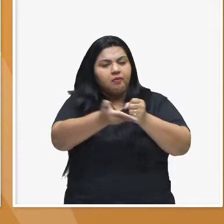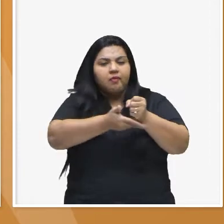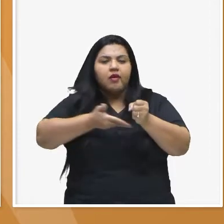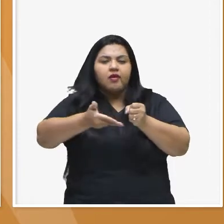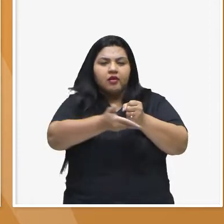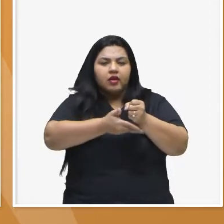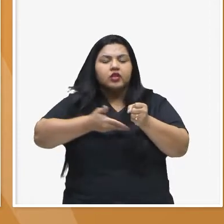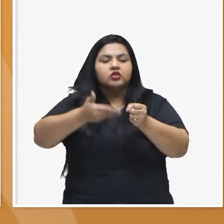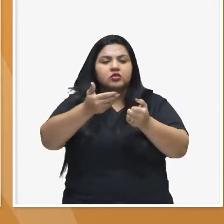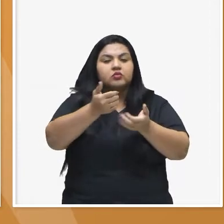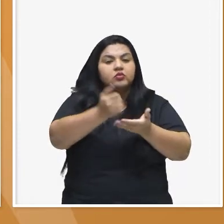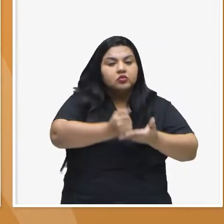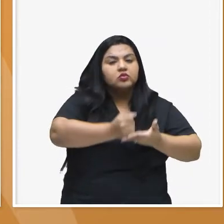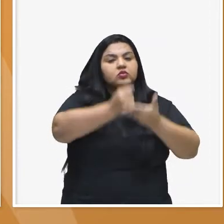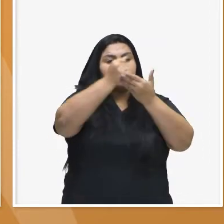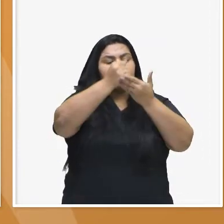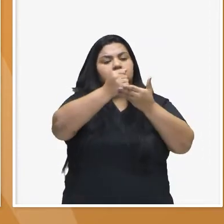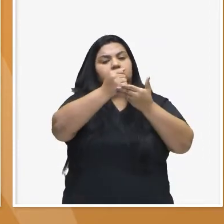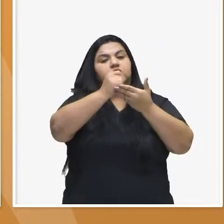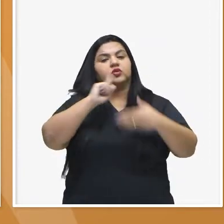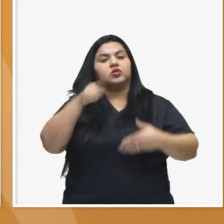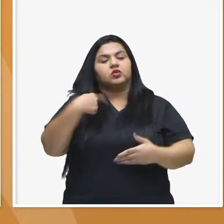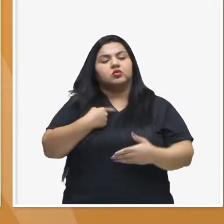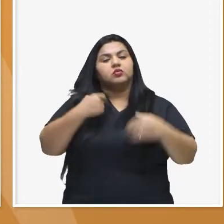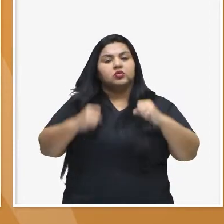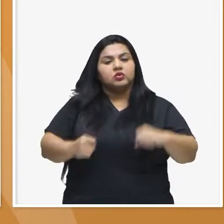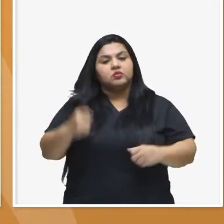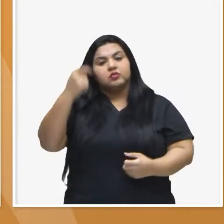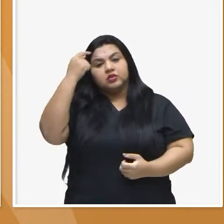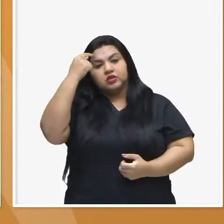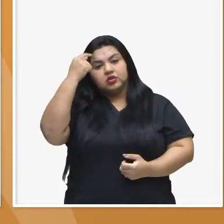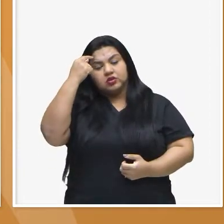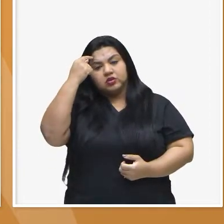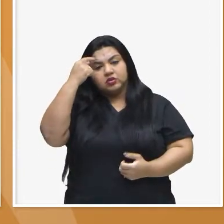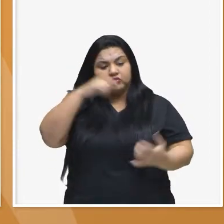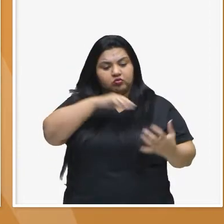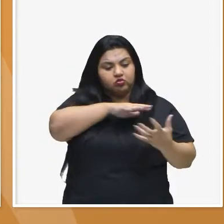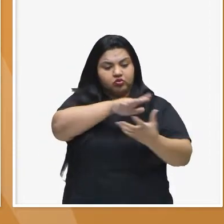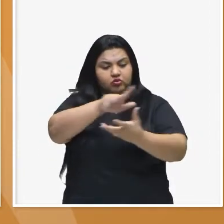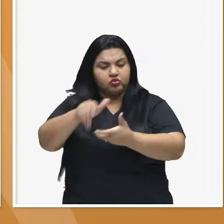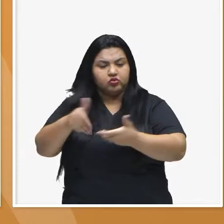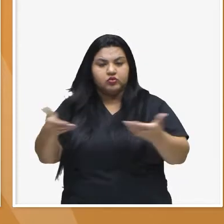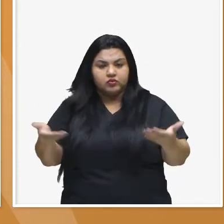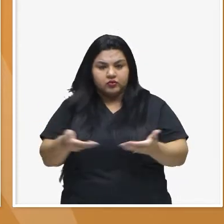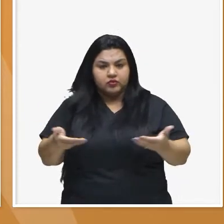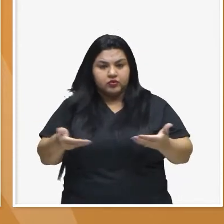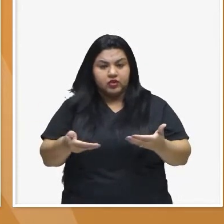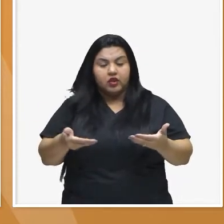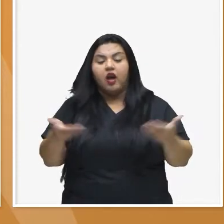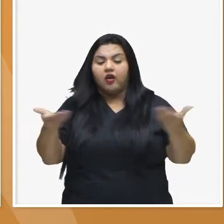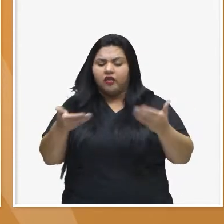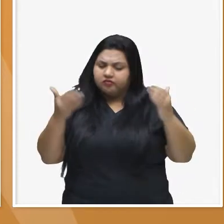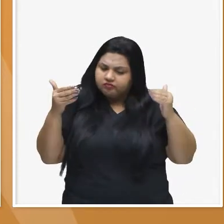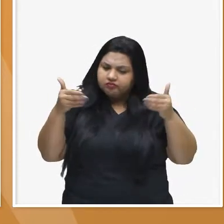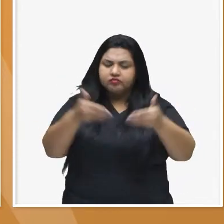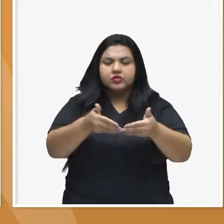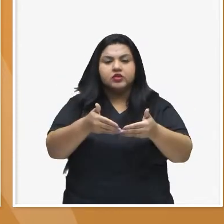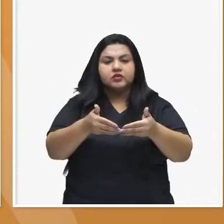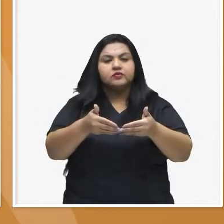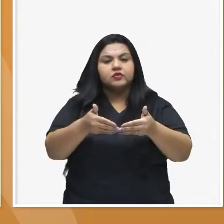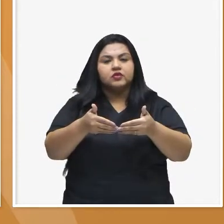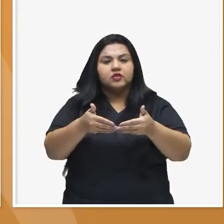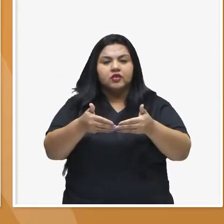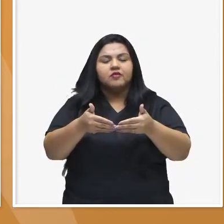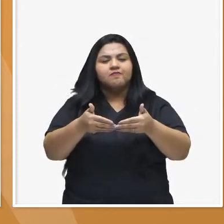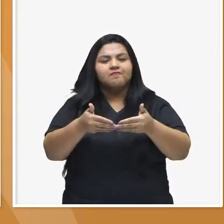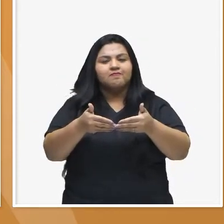um suporte para que a gente possa pensar o mundo de hoje. Então nós vamos entrar na cabeça do Hegel,